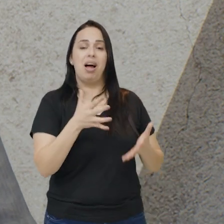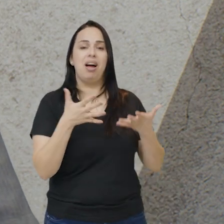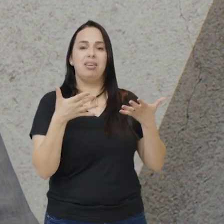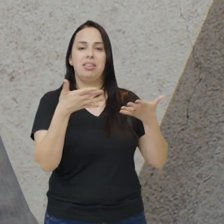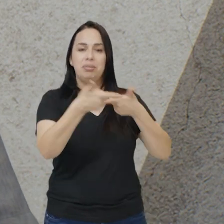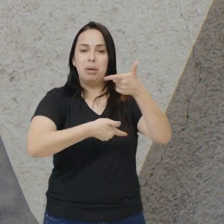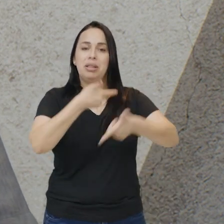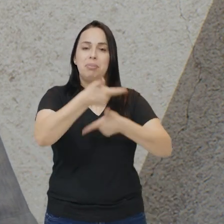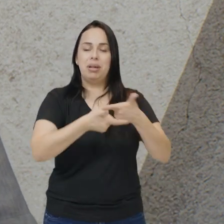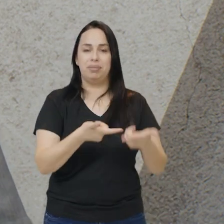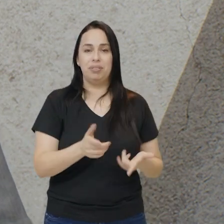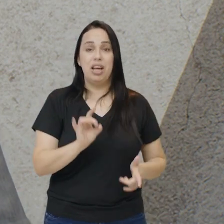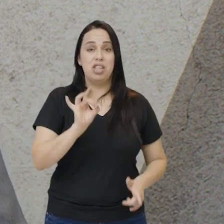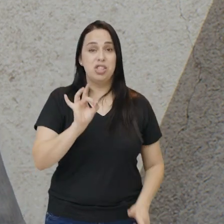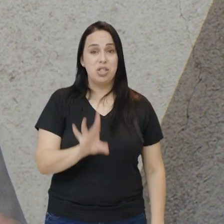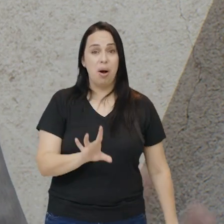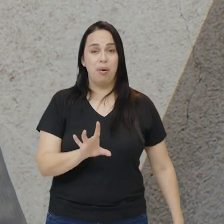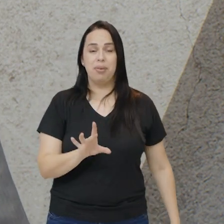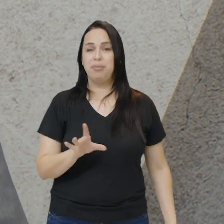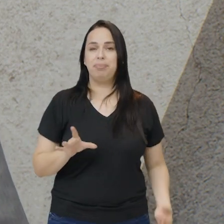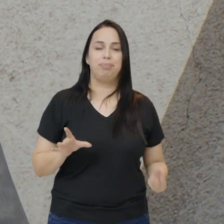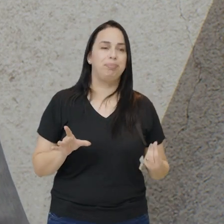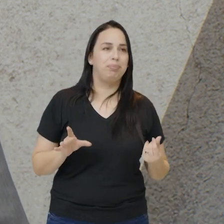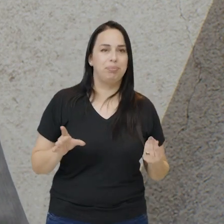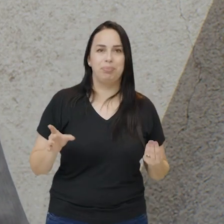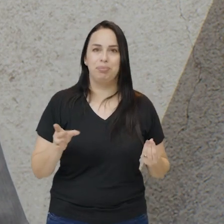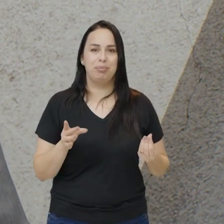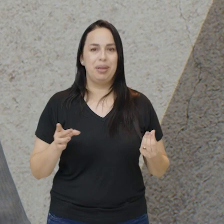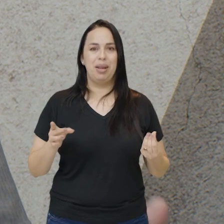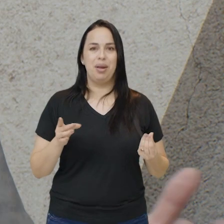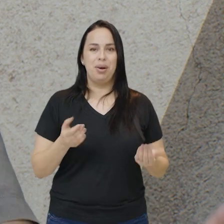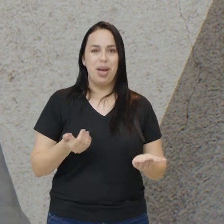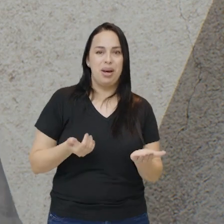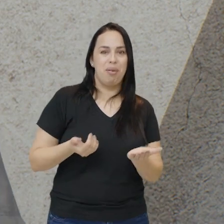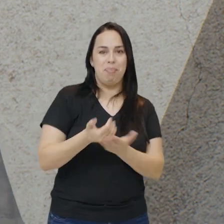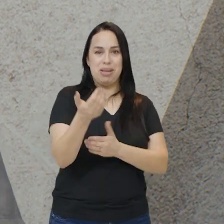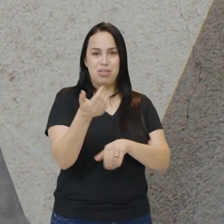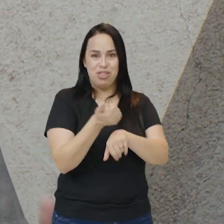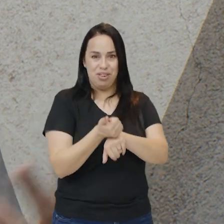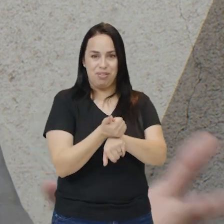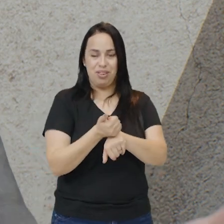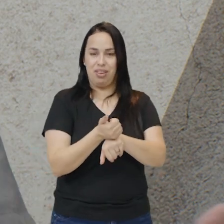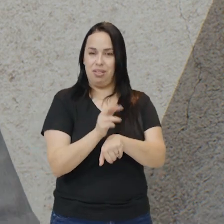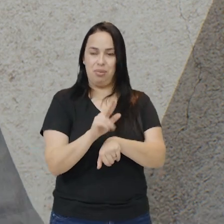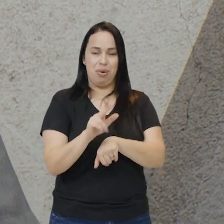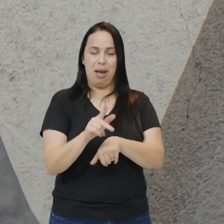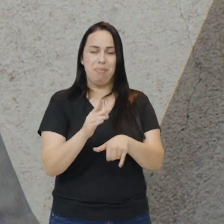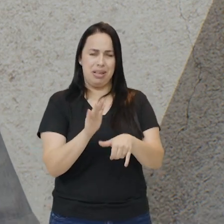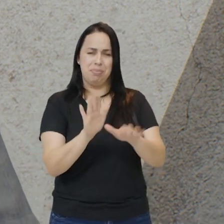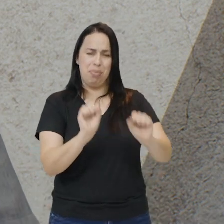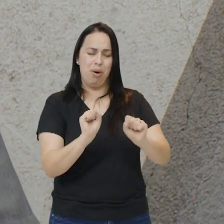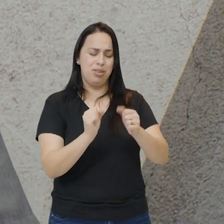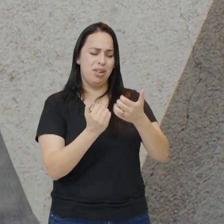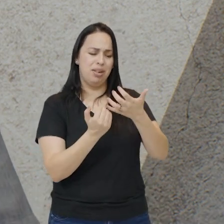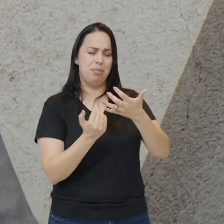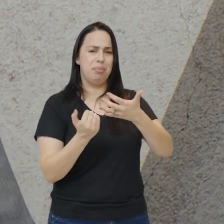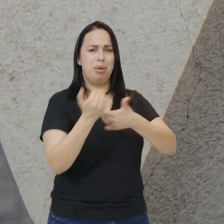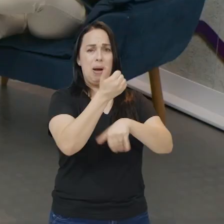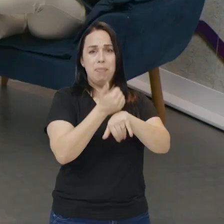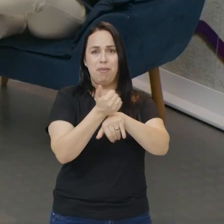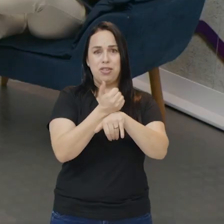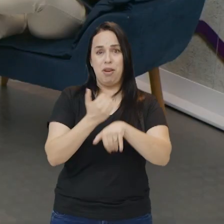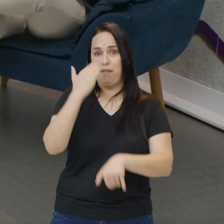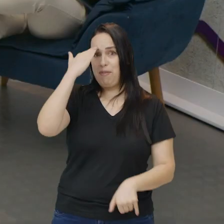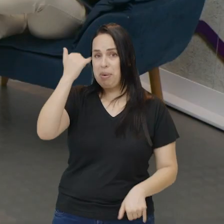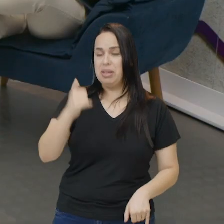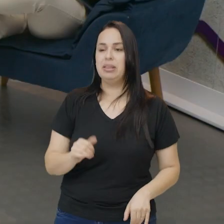para a pessoa poder atuar. Então, não é só um início de carreira, pode se tornar uma carreira de grande sucesso aí. A